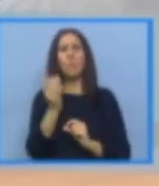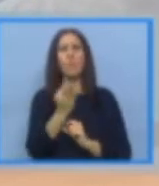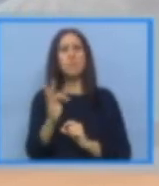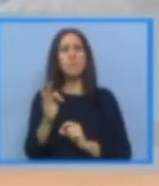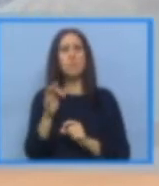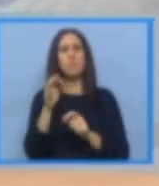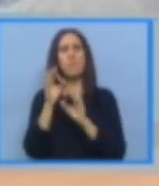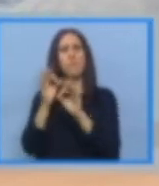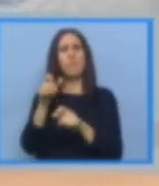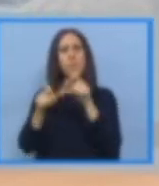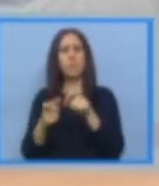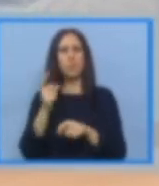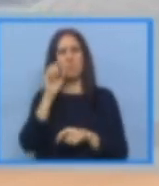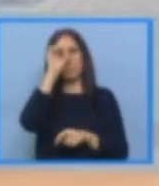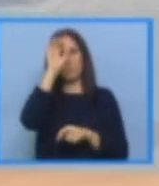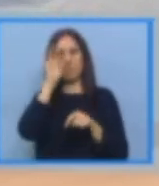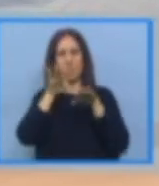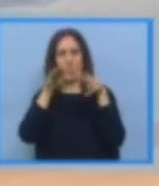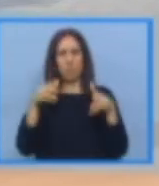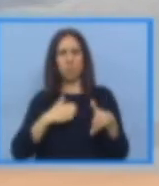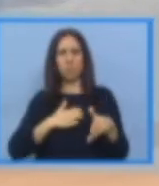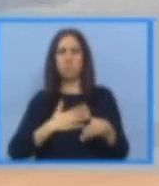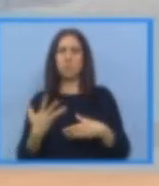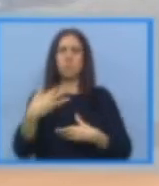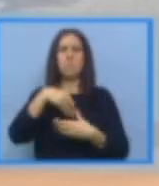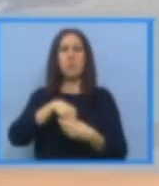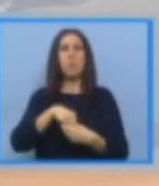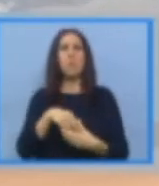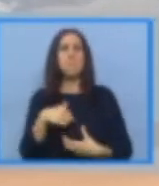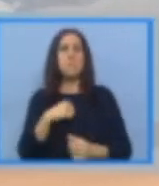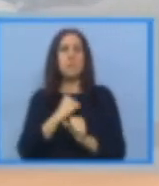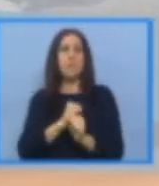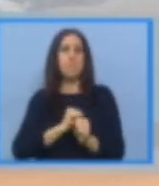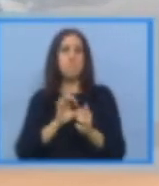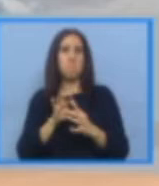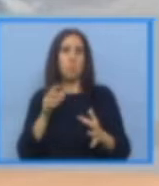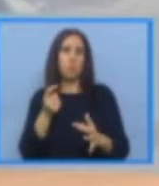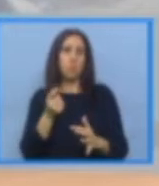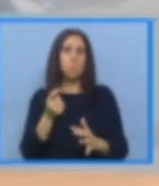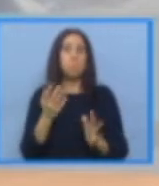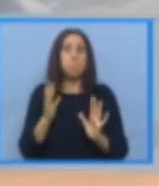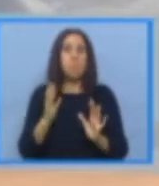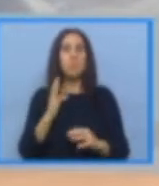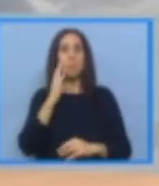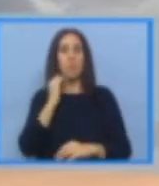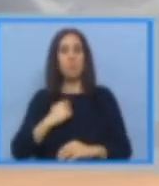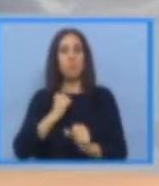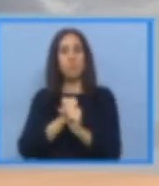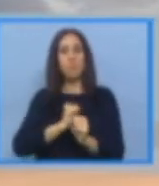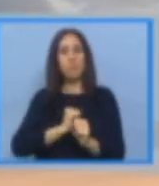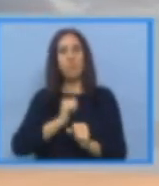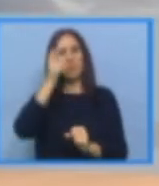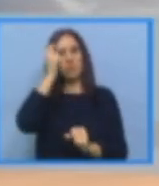numa empresa de exploração mineira, por isso não tem muito a ver com o trabalho que nós fazemos. E eu acho que, de alguma maneira, o trabalho que nós fazemos é